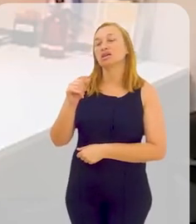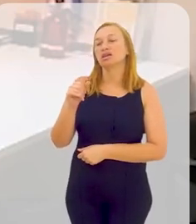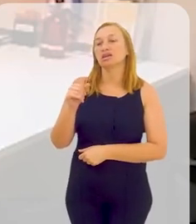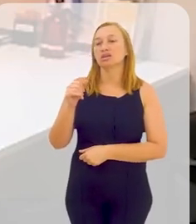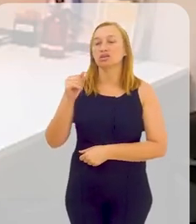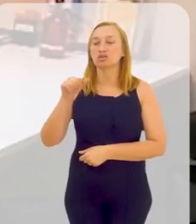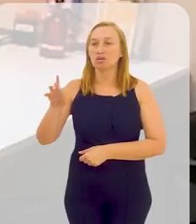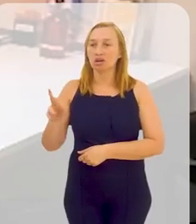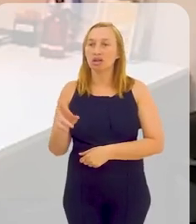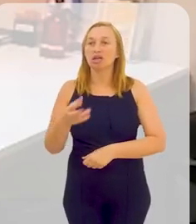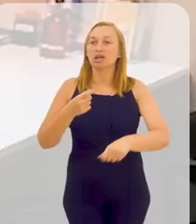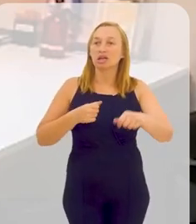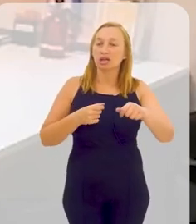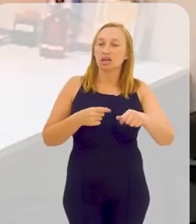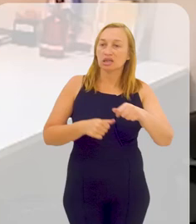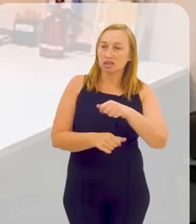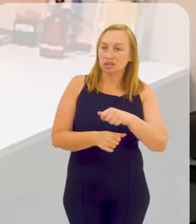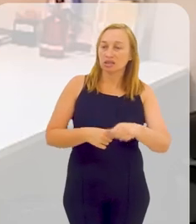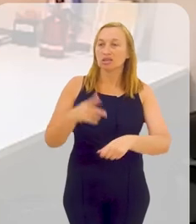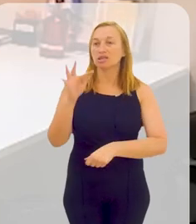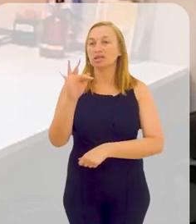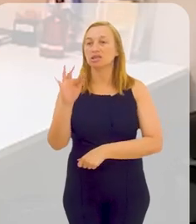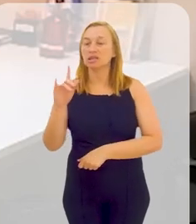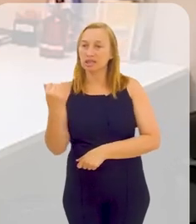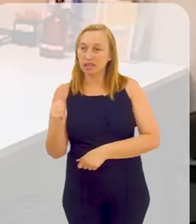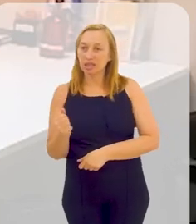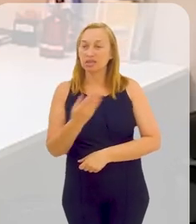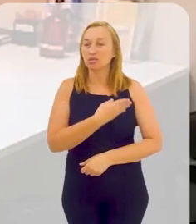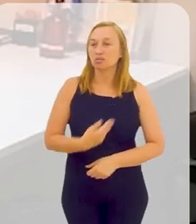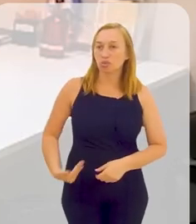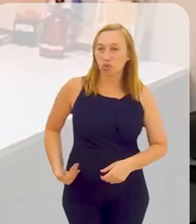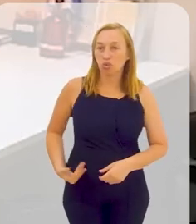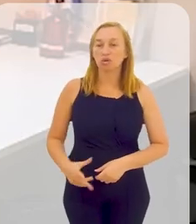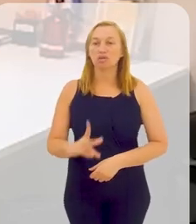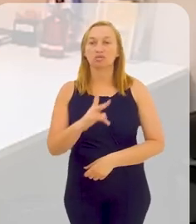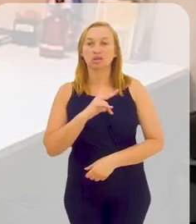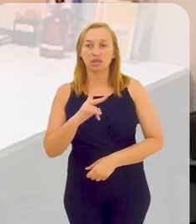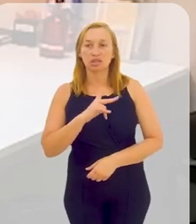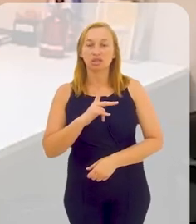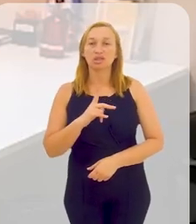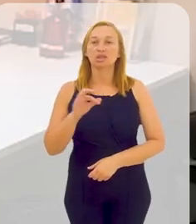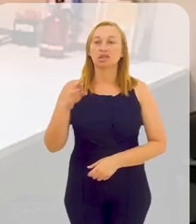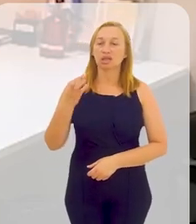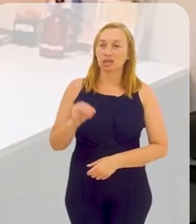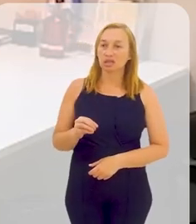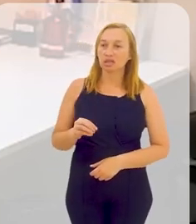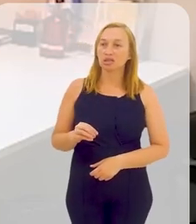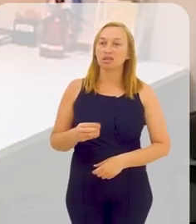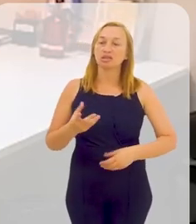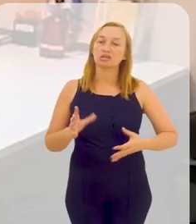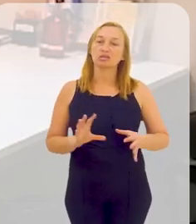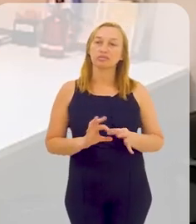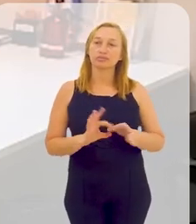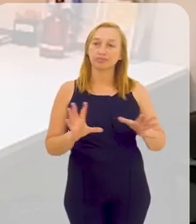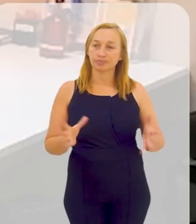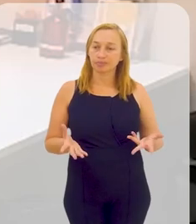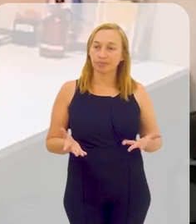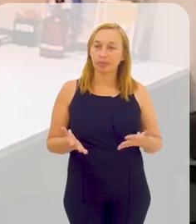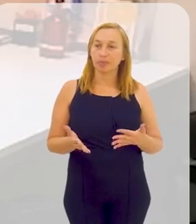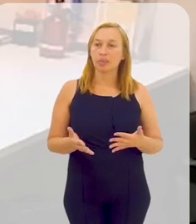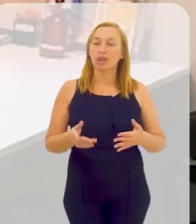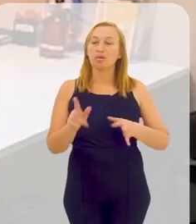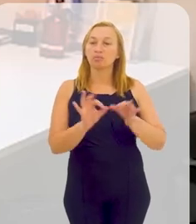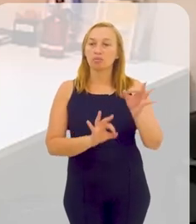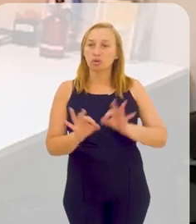são linhas de financiamento de instituições públicas privadas cooperativas de crédito e elas estão disponíveis